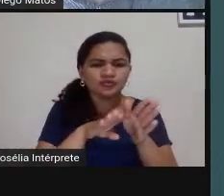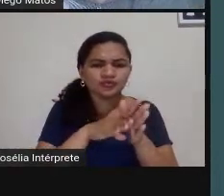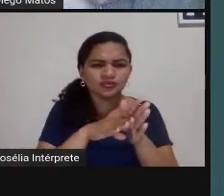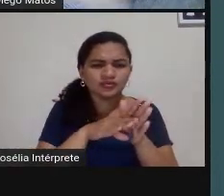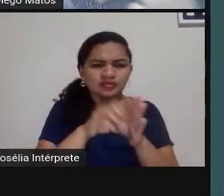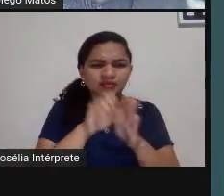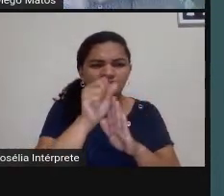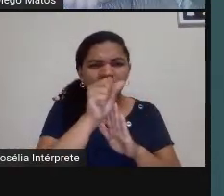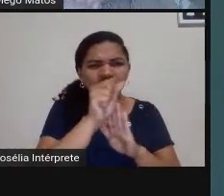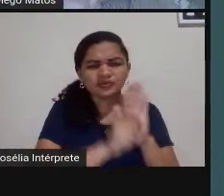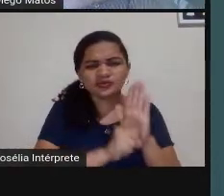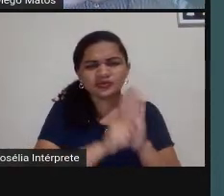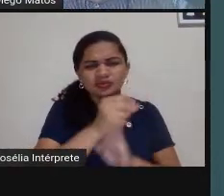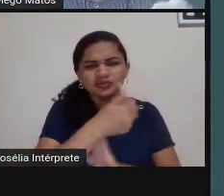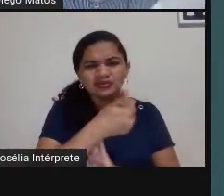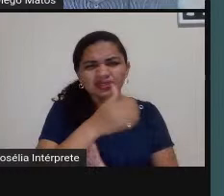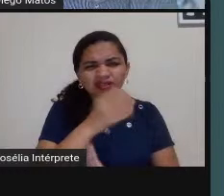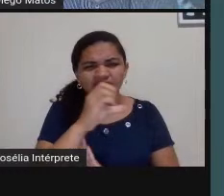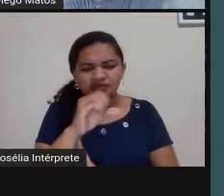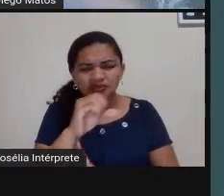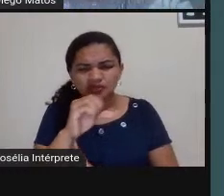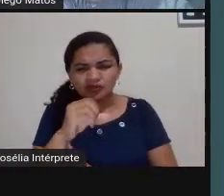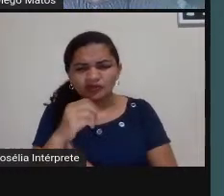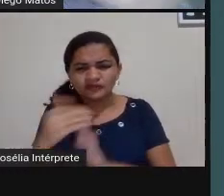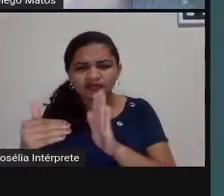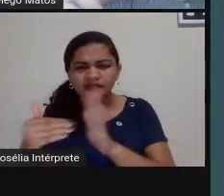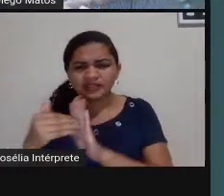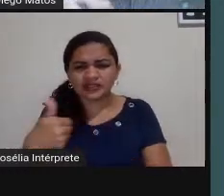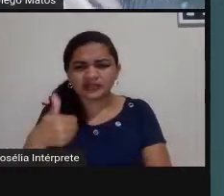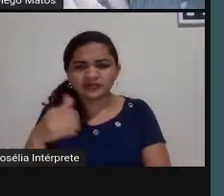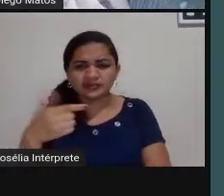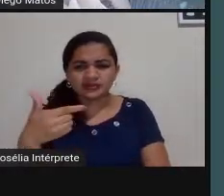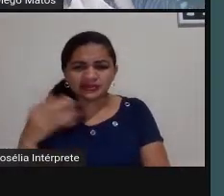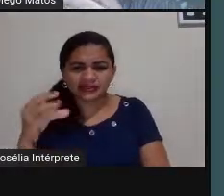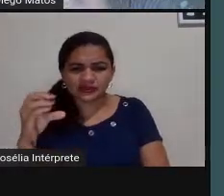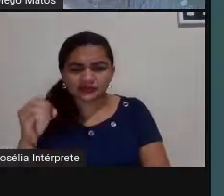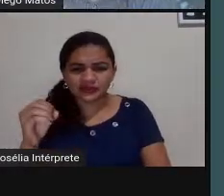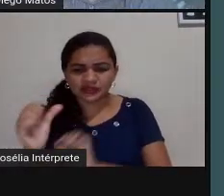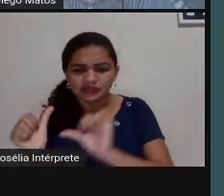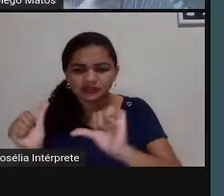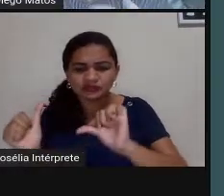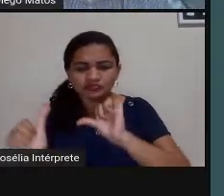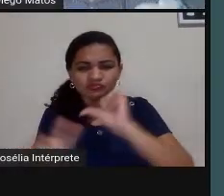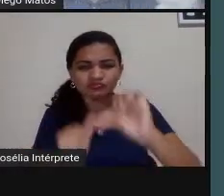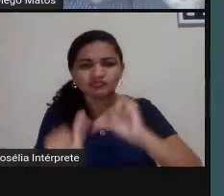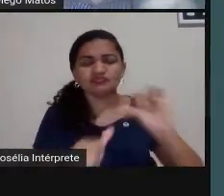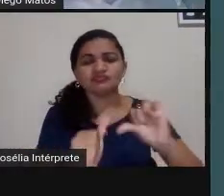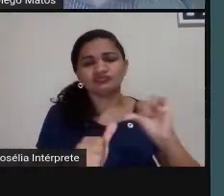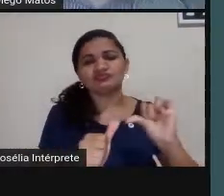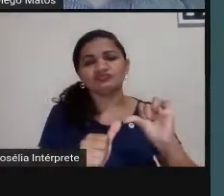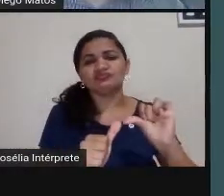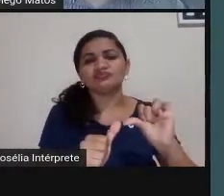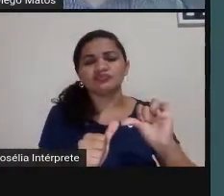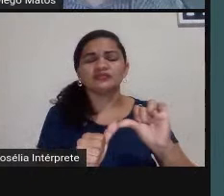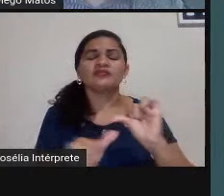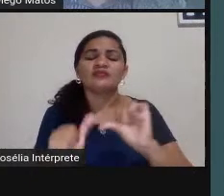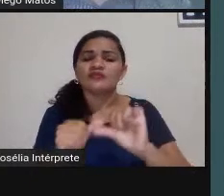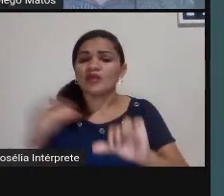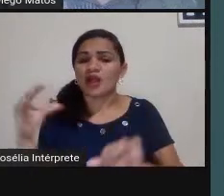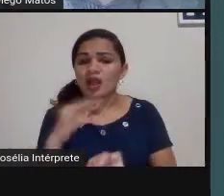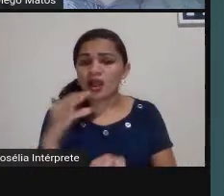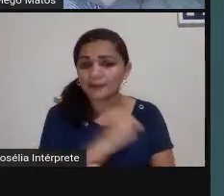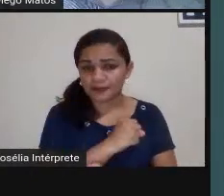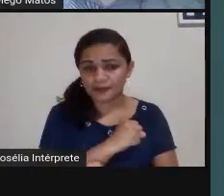século 19 para o século 20 a gente literalmente alterar essa máquina climática porque essas alterações se deram de uma forma muito rápida